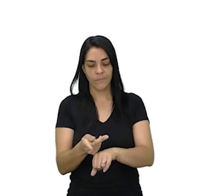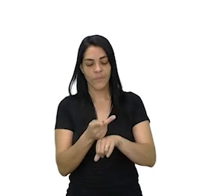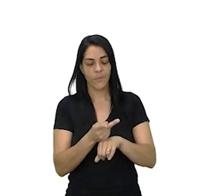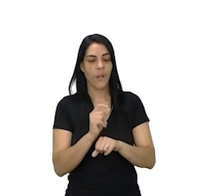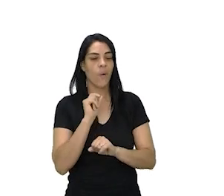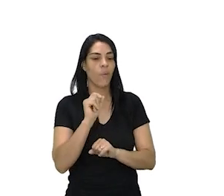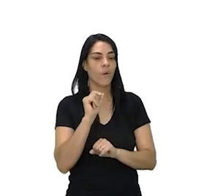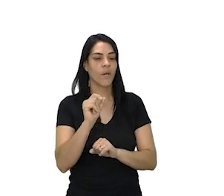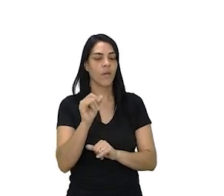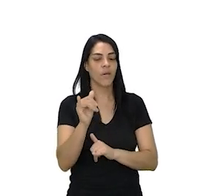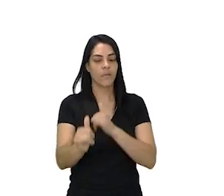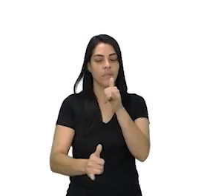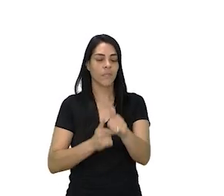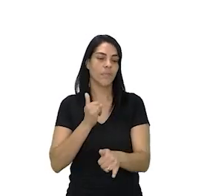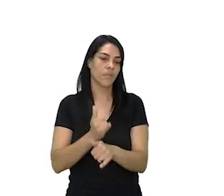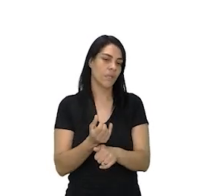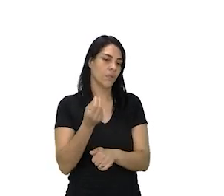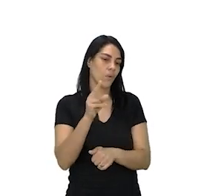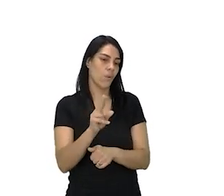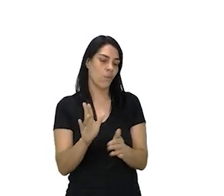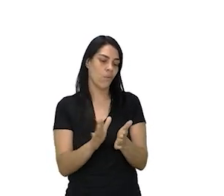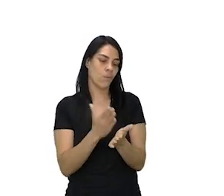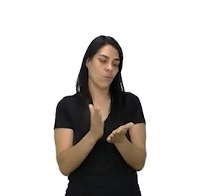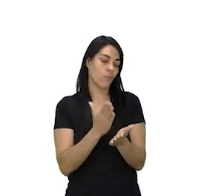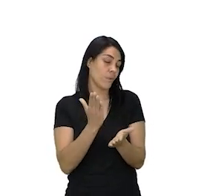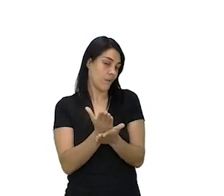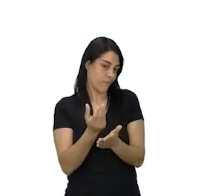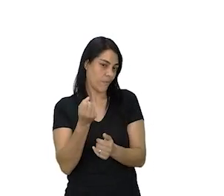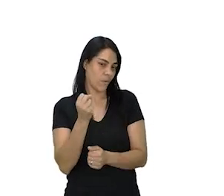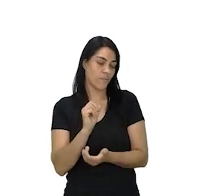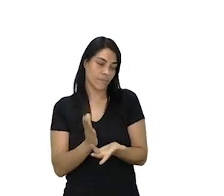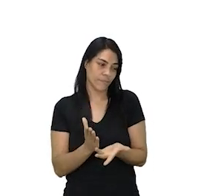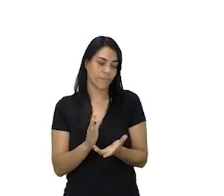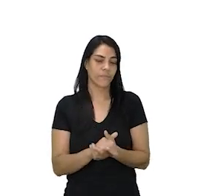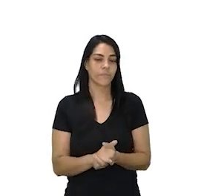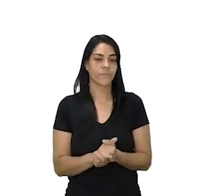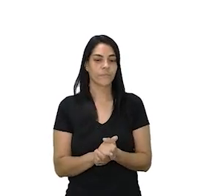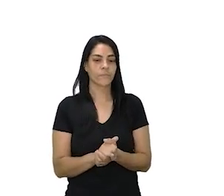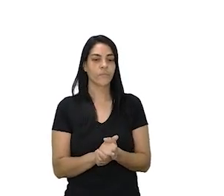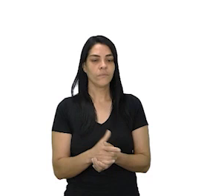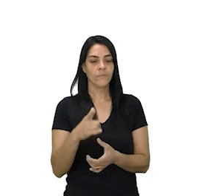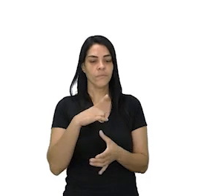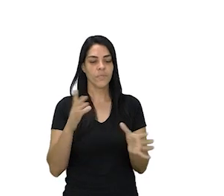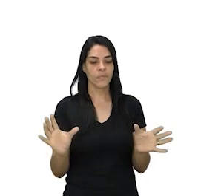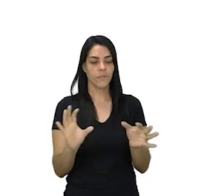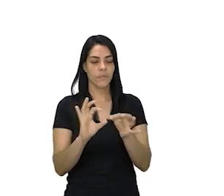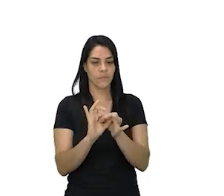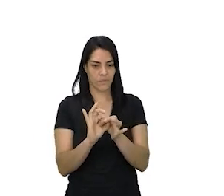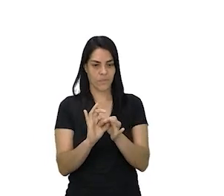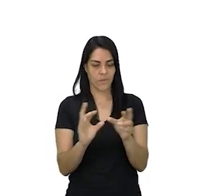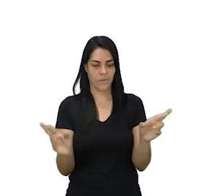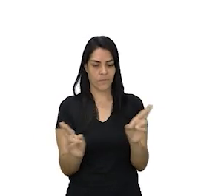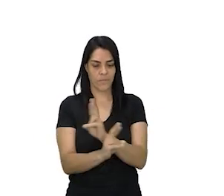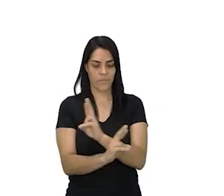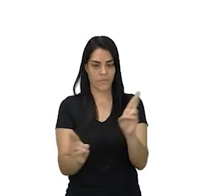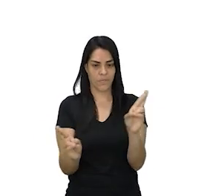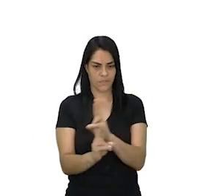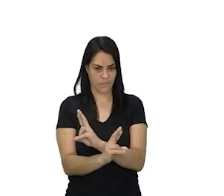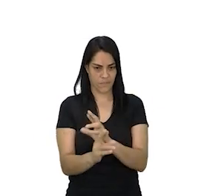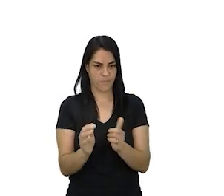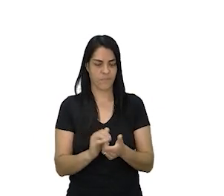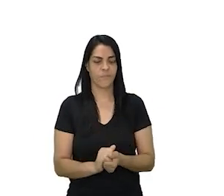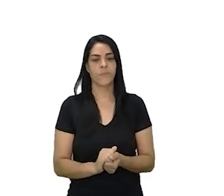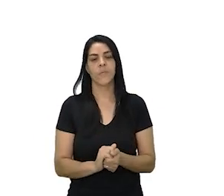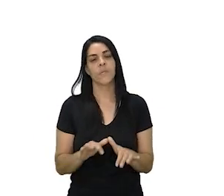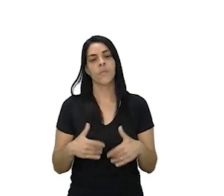internet, ou no próprio livro didático, que, no fundo, eles têm uma conexão, uma inter-relação entre eles.